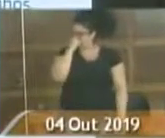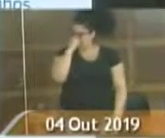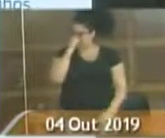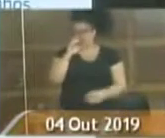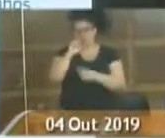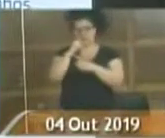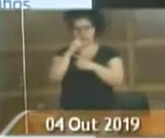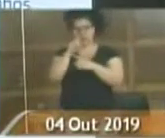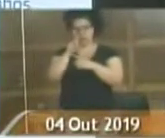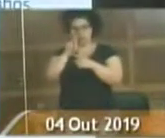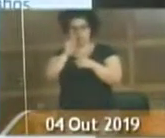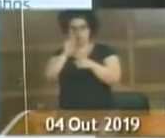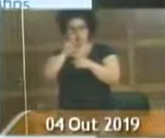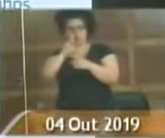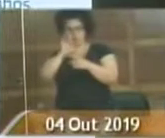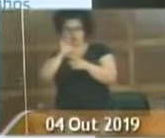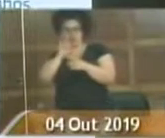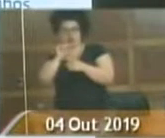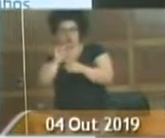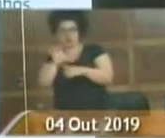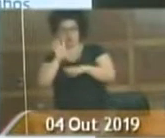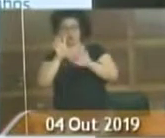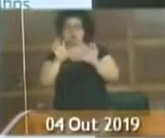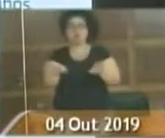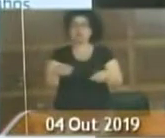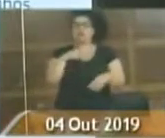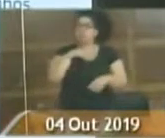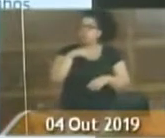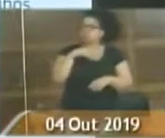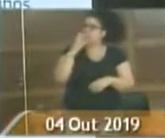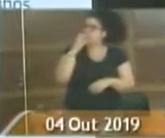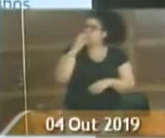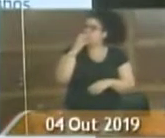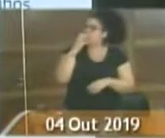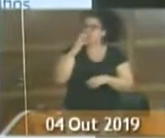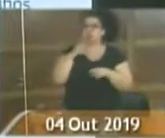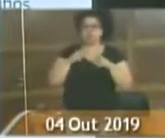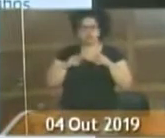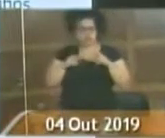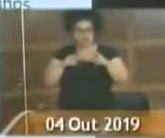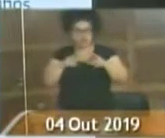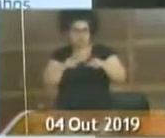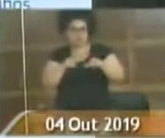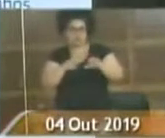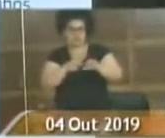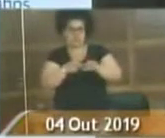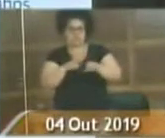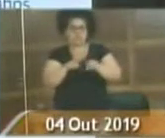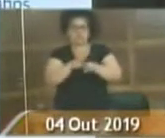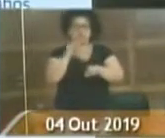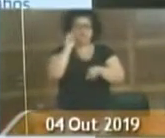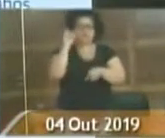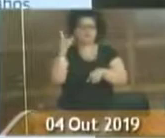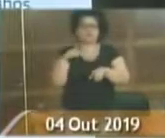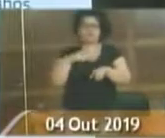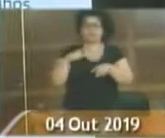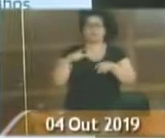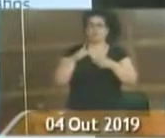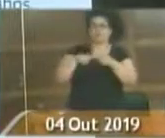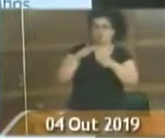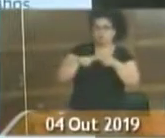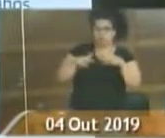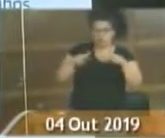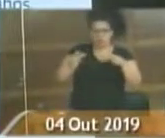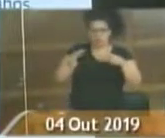no cachorrinho, a gente tem tumorzinho de próstata, na fêmea a gente tem o tumor de ovário, de mama. Castração